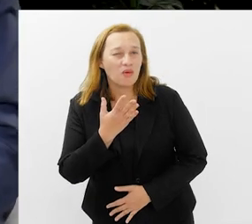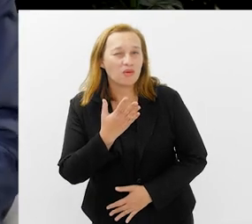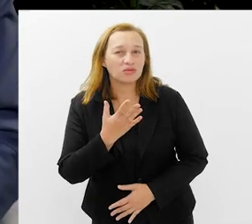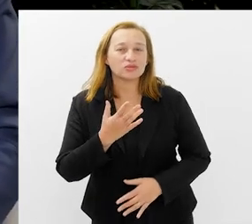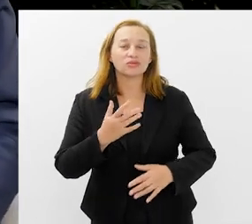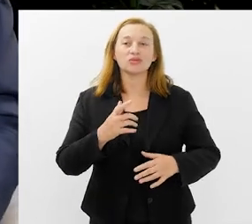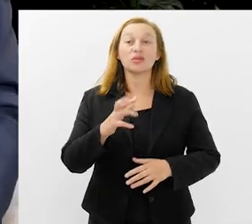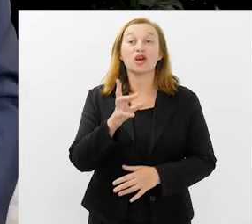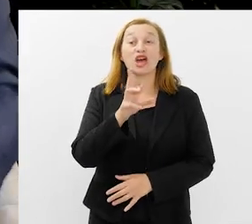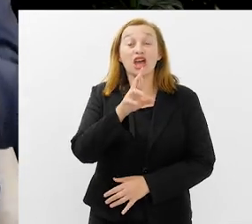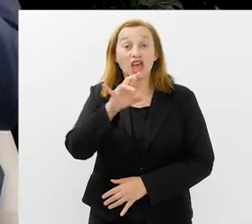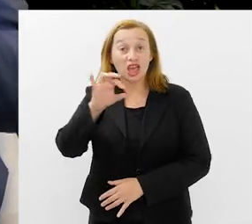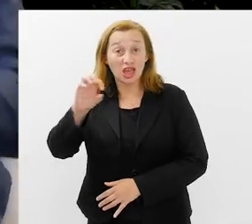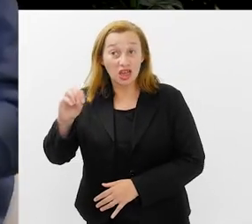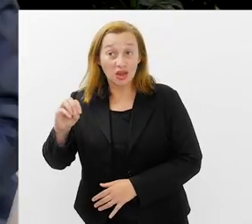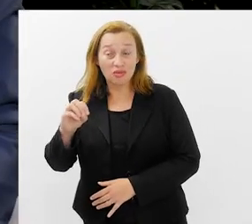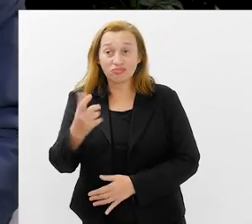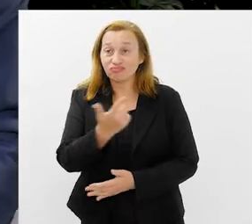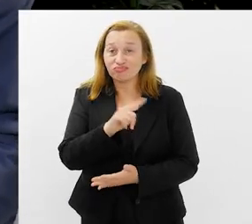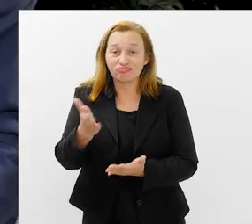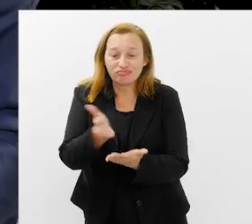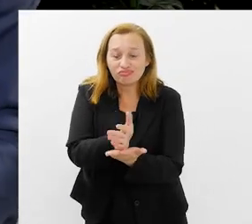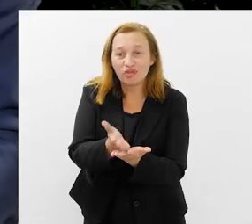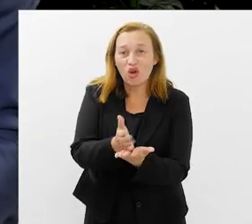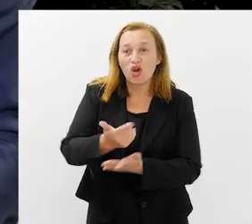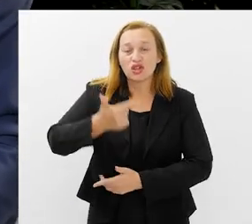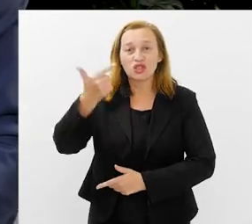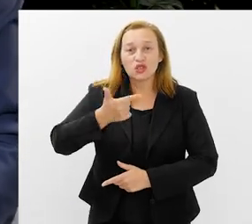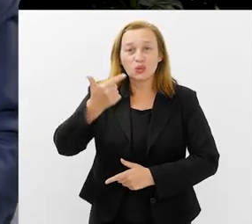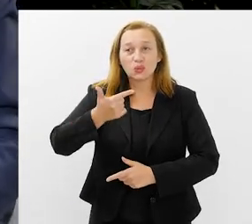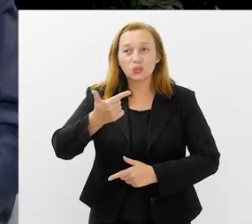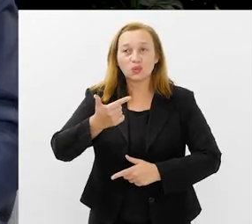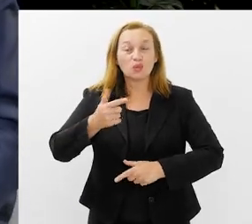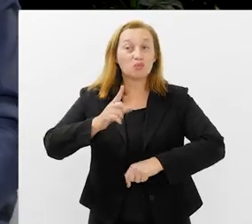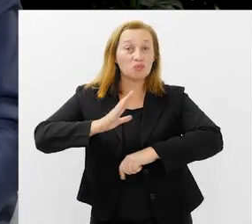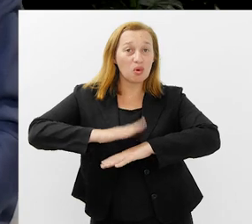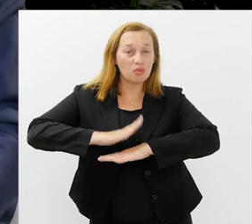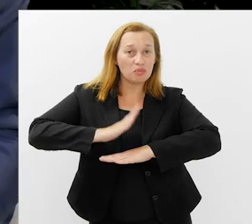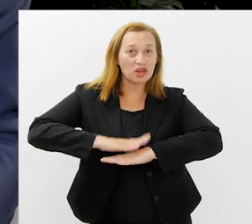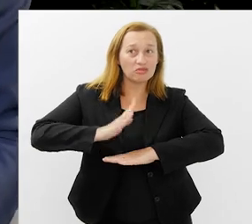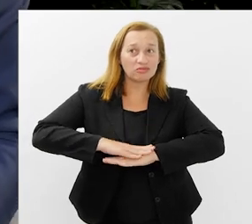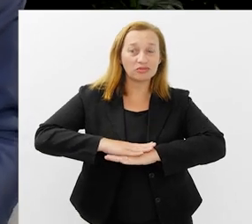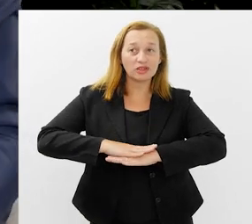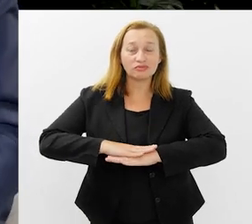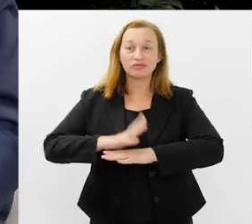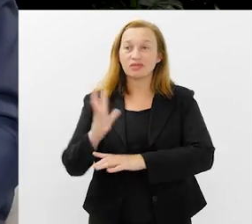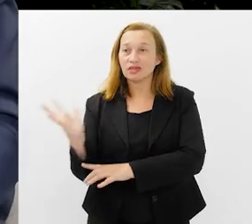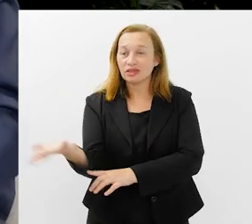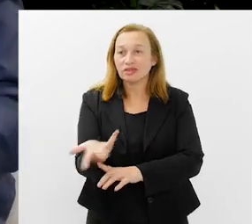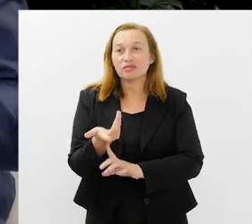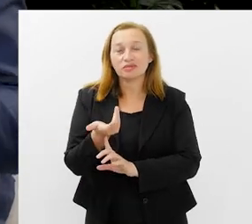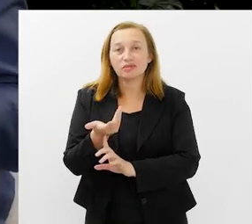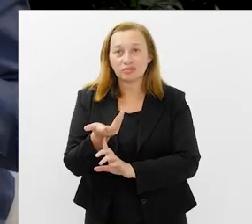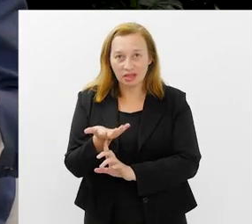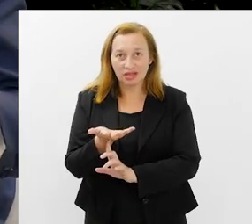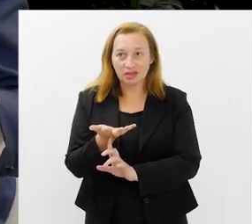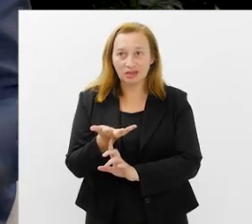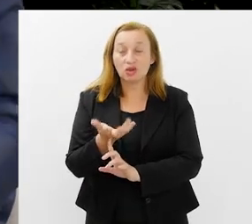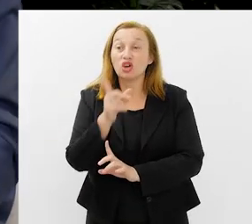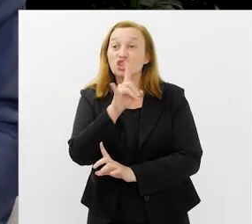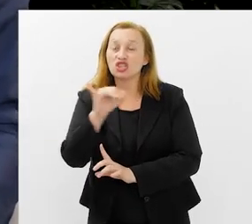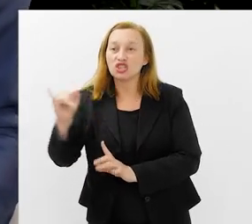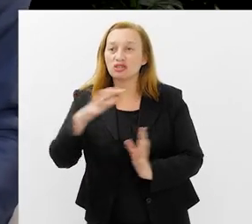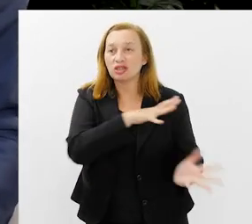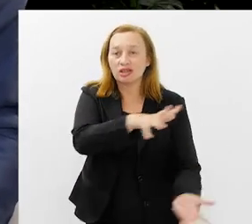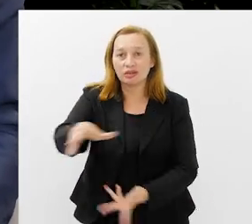Bom, programa Rio Sem Fronteira volta para o nosso segundo bloco, tratando do tema do meio ambiente, o Dia